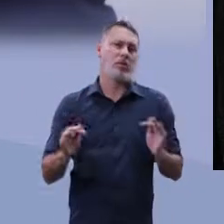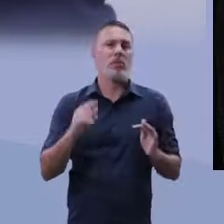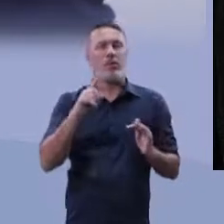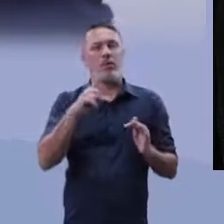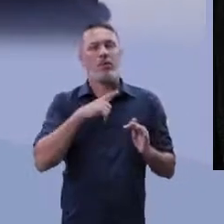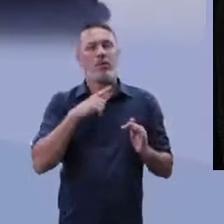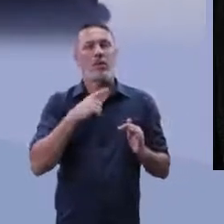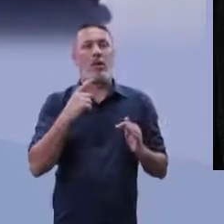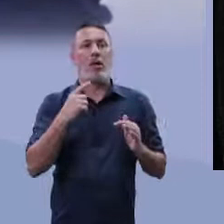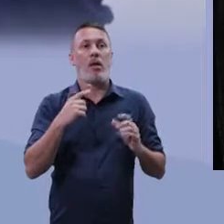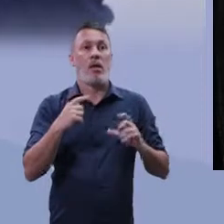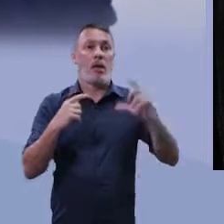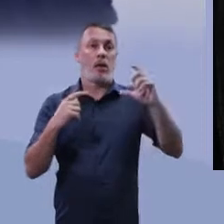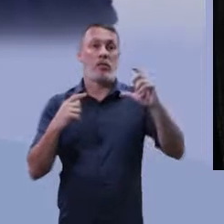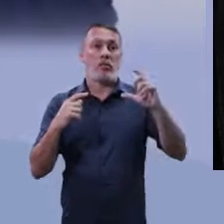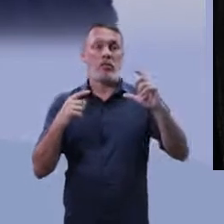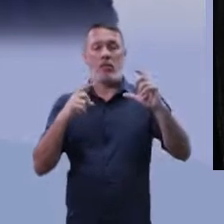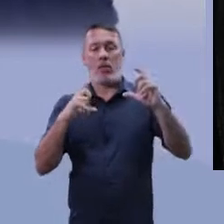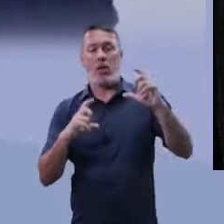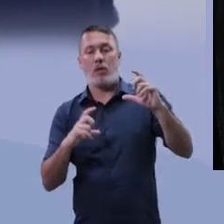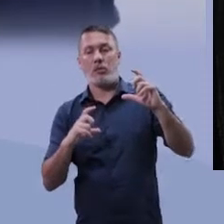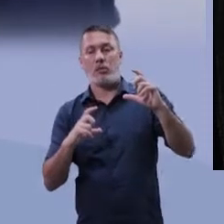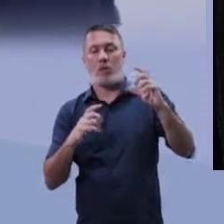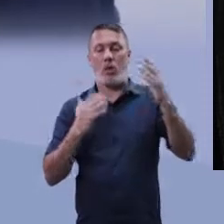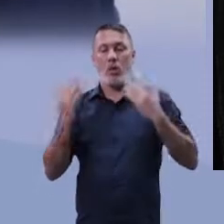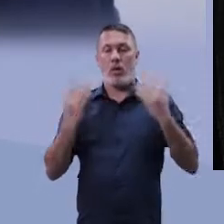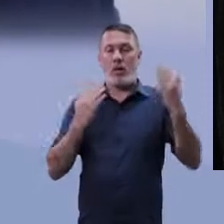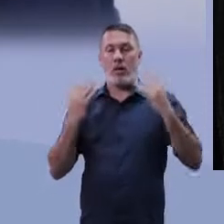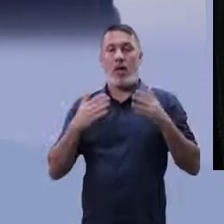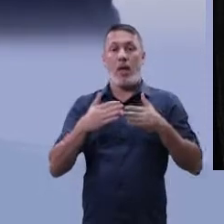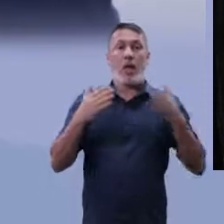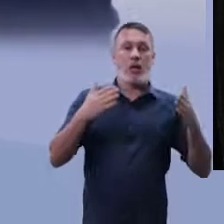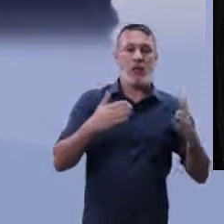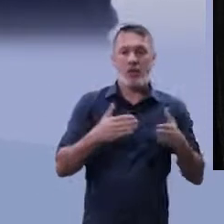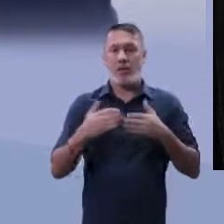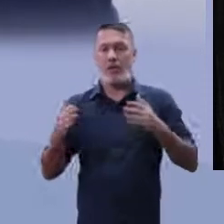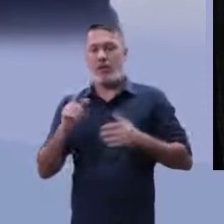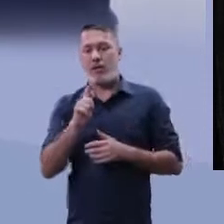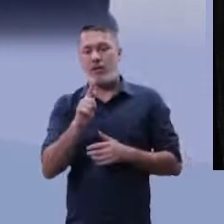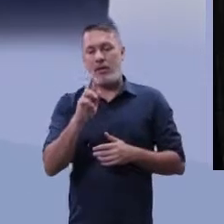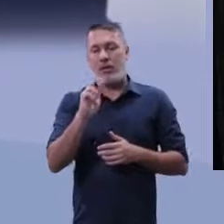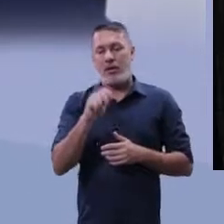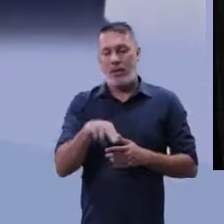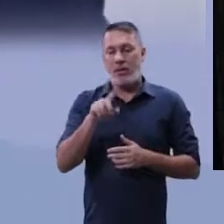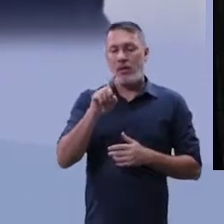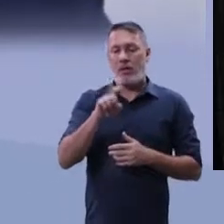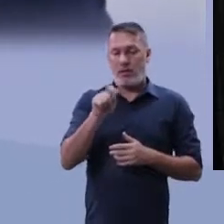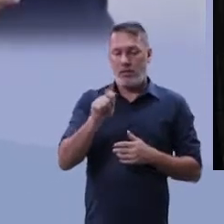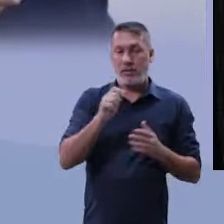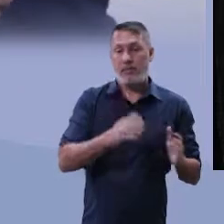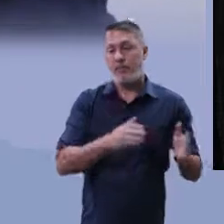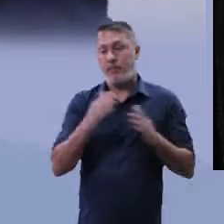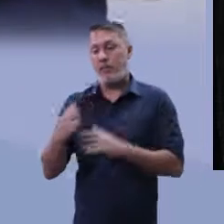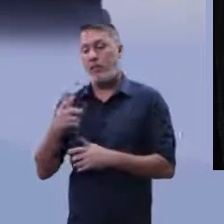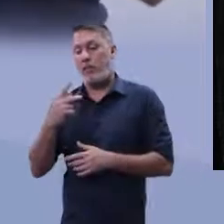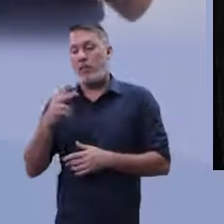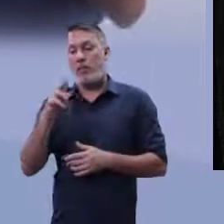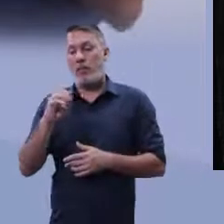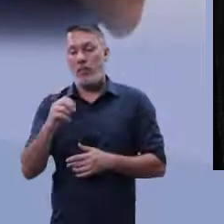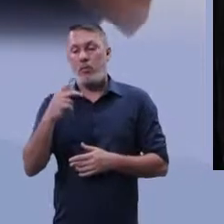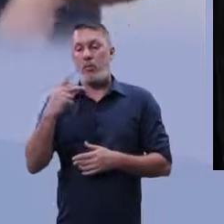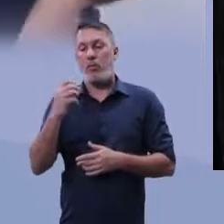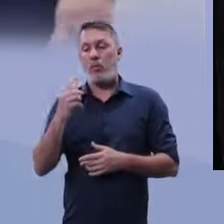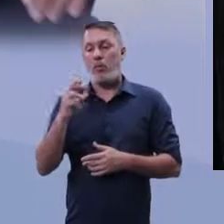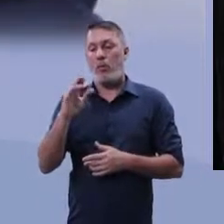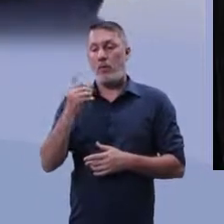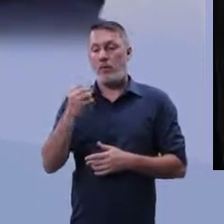é simples. Você vai colocar uma grandeza em cima, uma grandeza embaixo. Vai comparar duas grandezas. Isso que é uma razão. Na parte